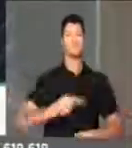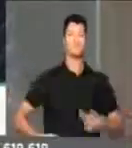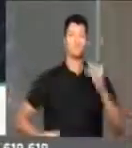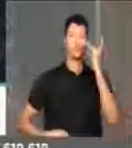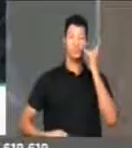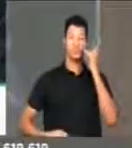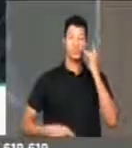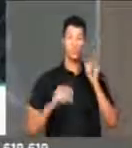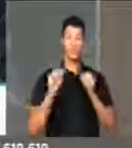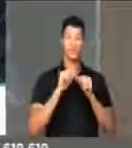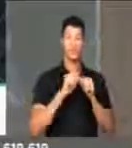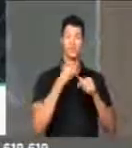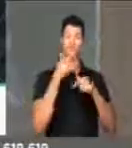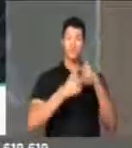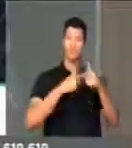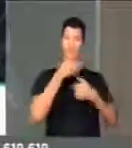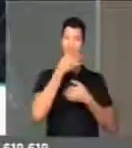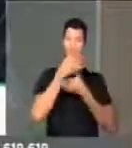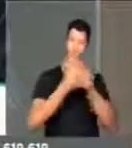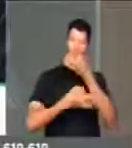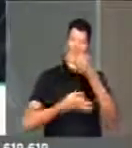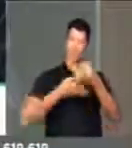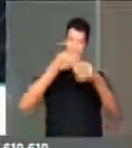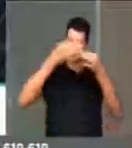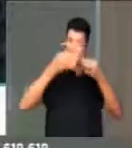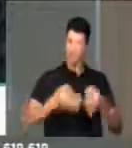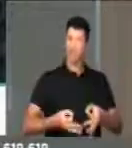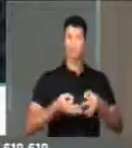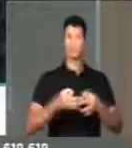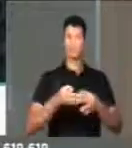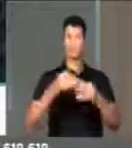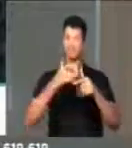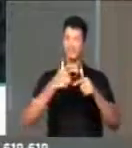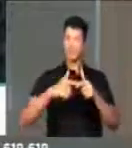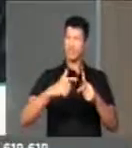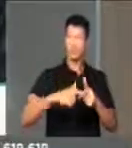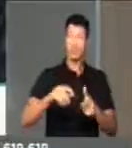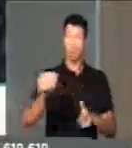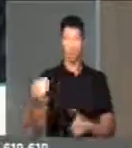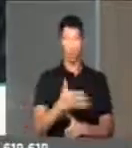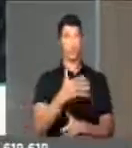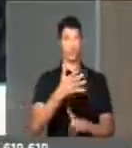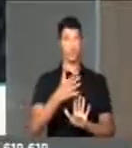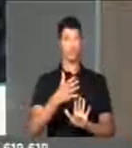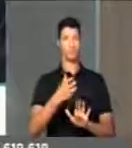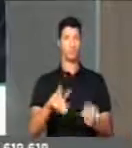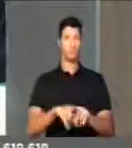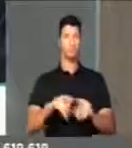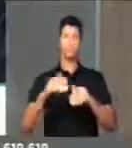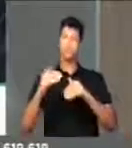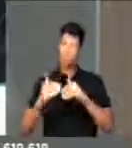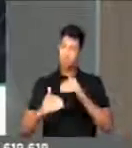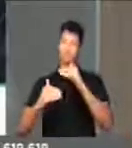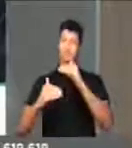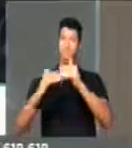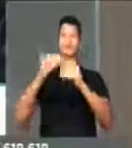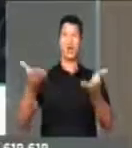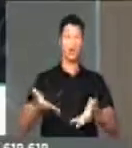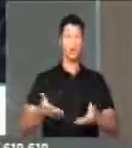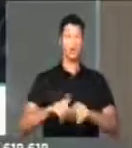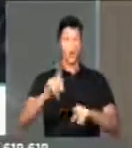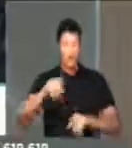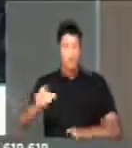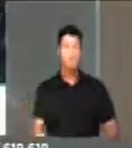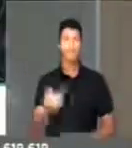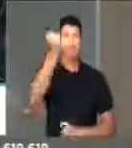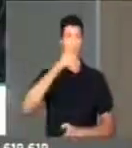está fazendo um grande depoimento no Senado. Uma situação nova, uma situação que está se colocando agora. E